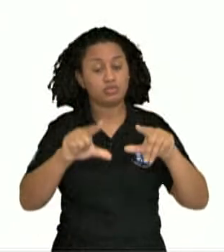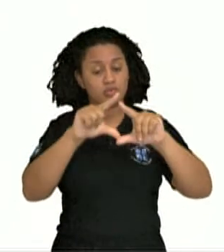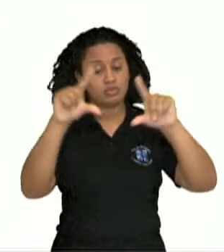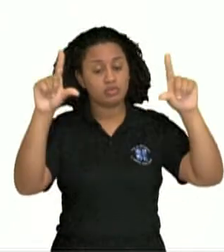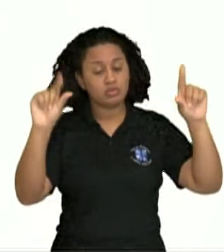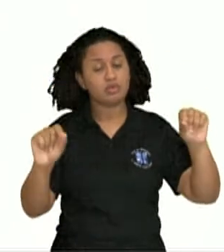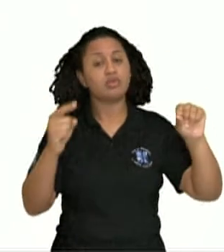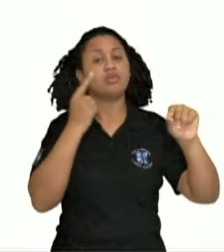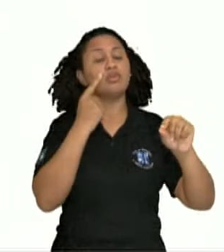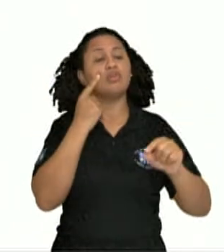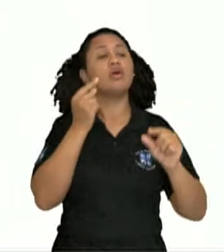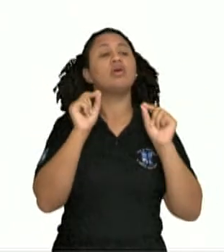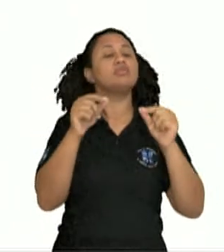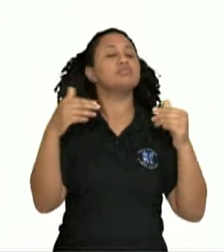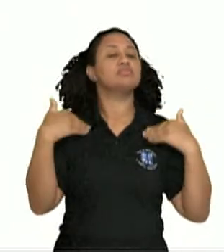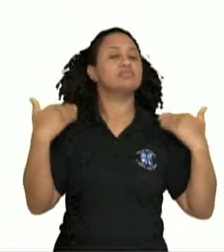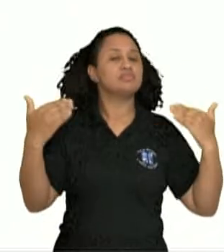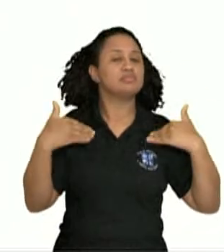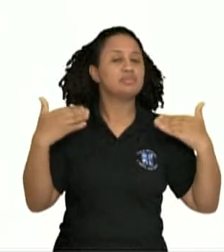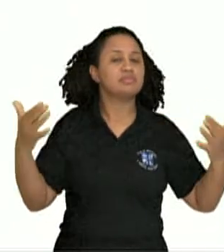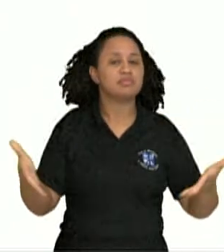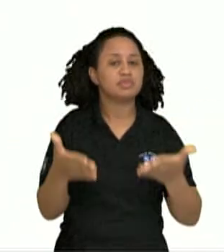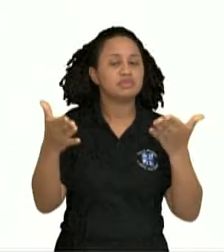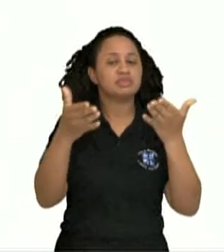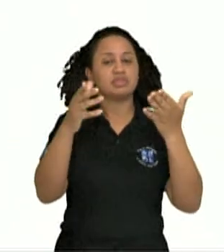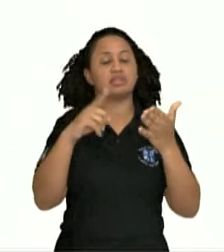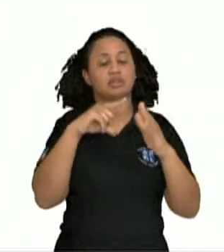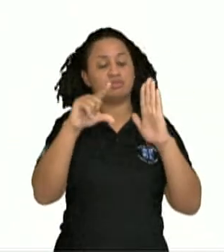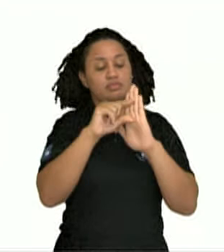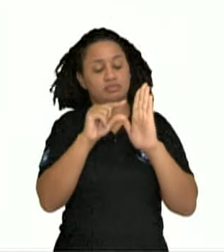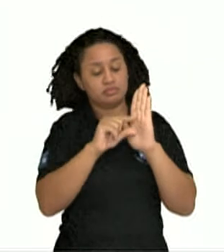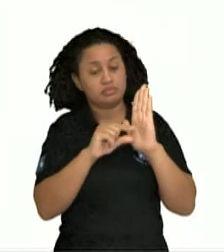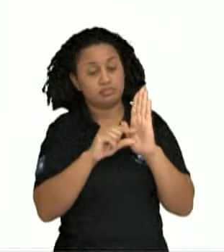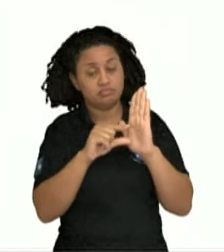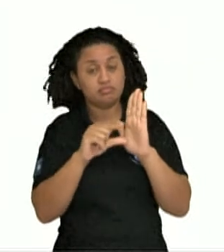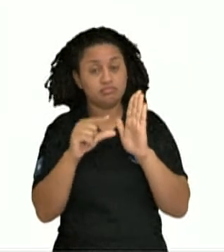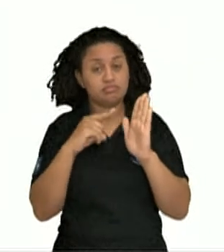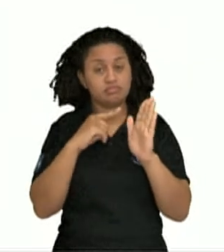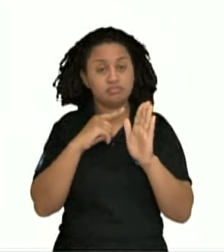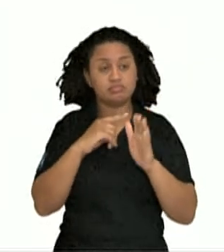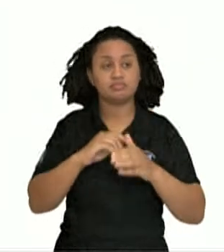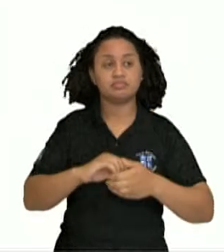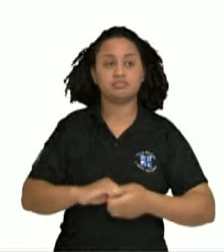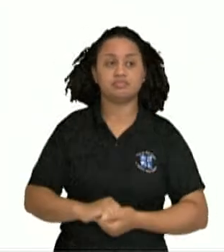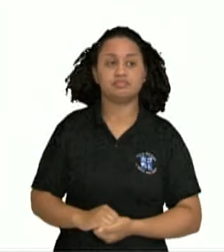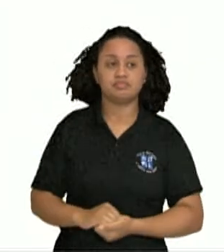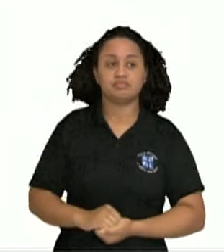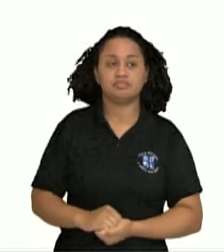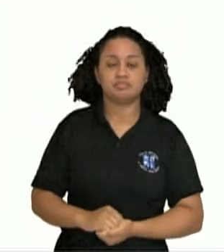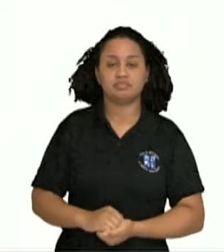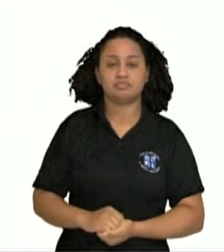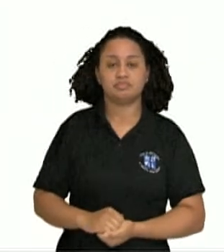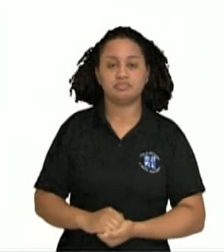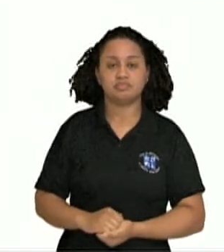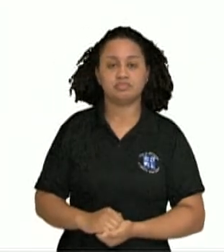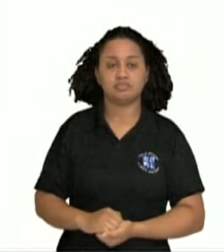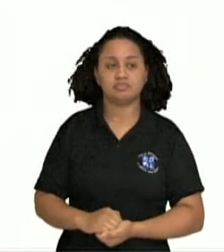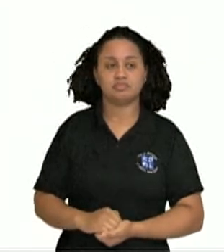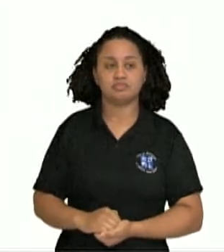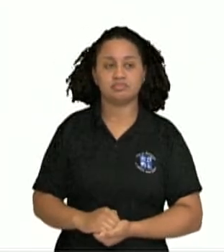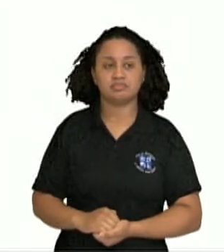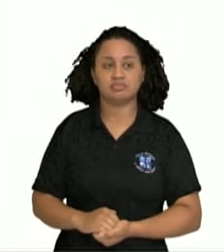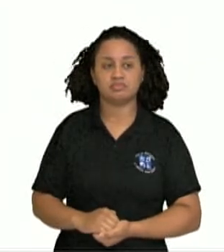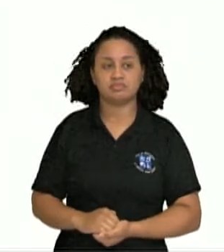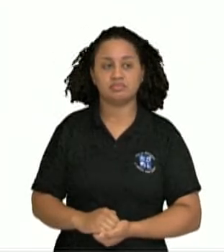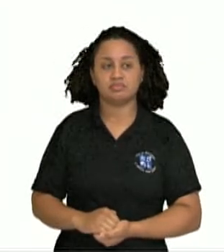fonte de alegria e de motivação que esses versos nos trazem. Porque la vida es tuya y tuyo también el